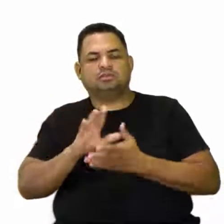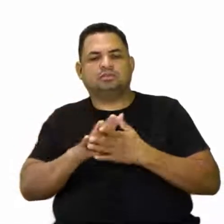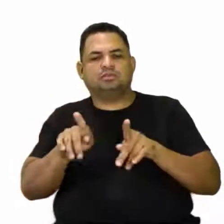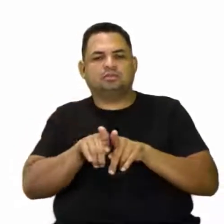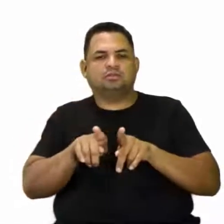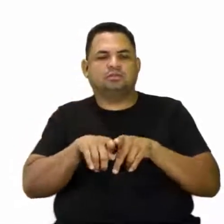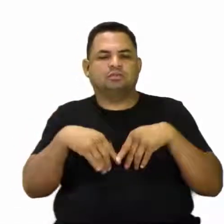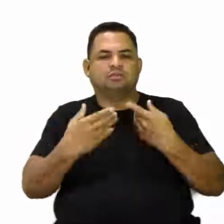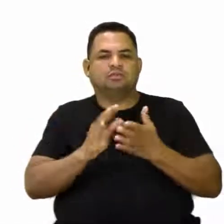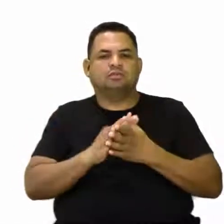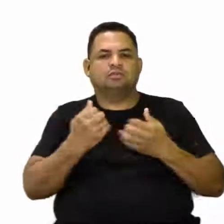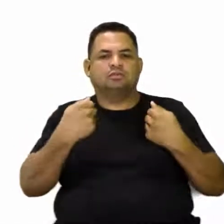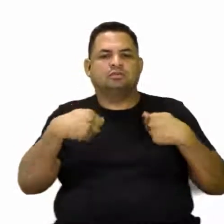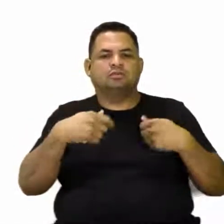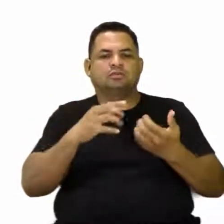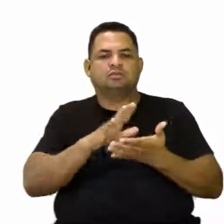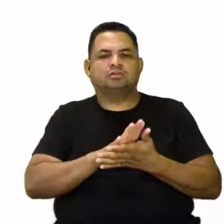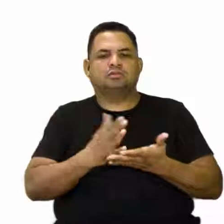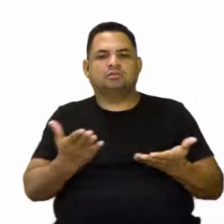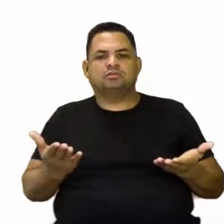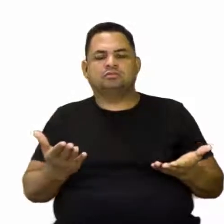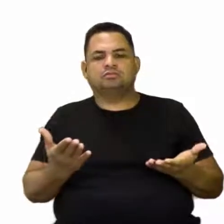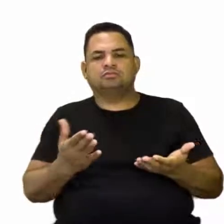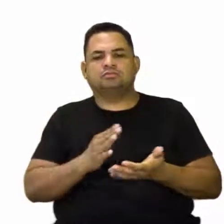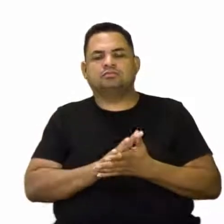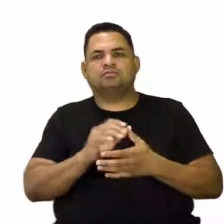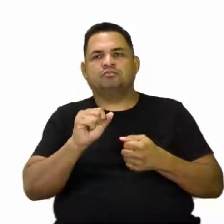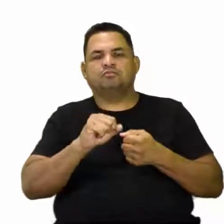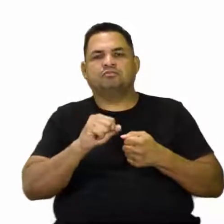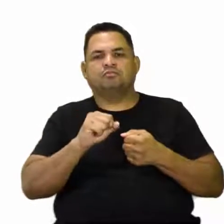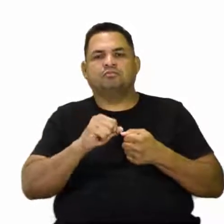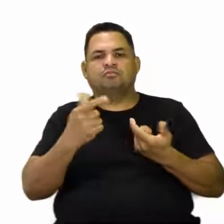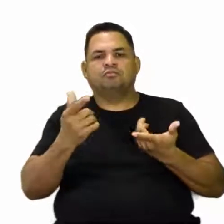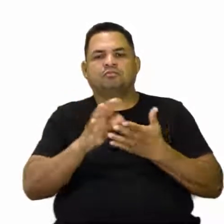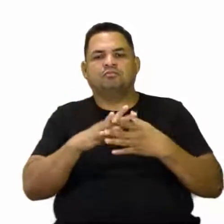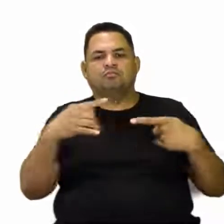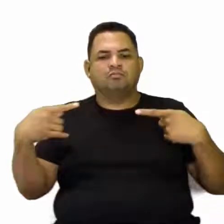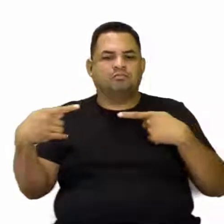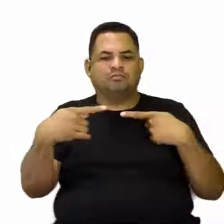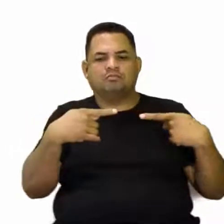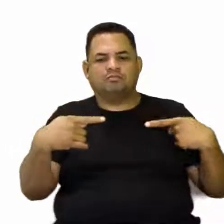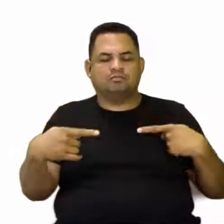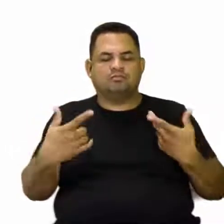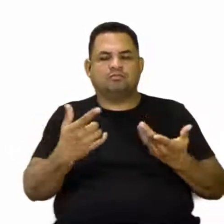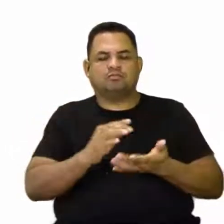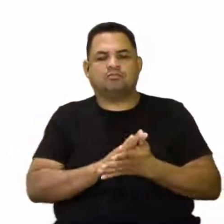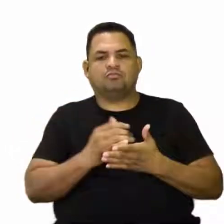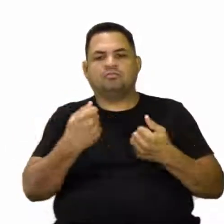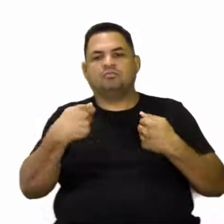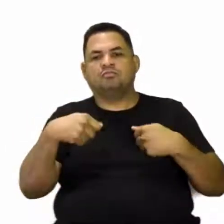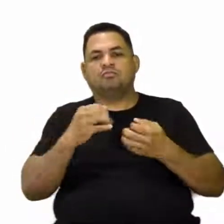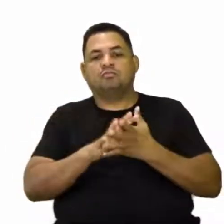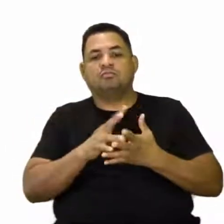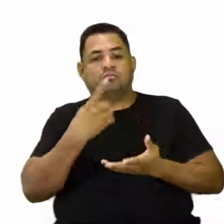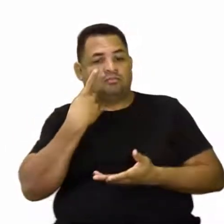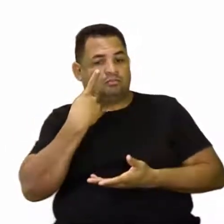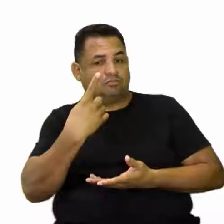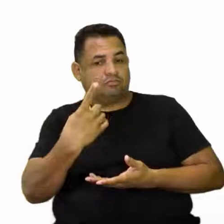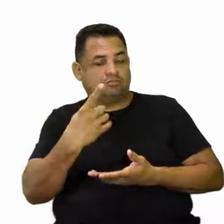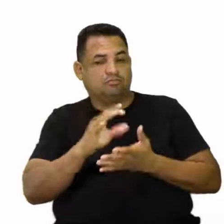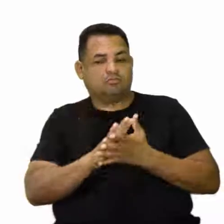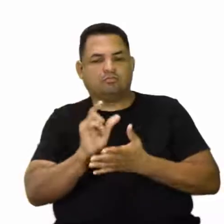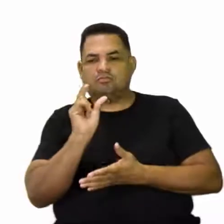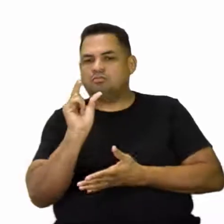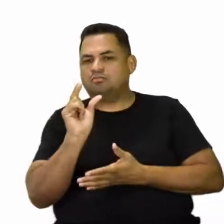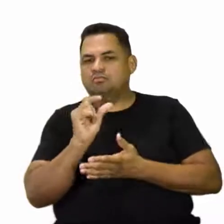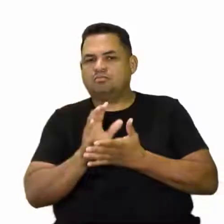DR. Eles podem até fazer essa relação. A gente pode observar que as